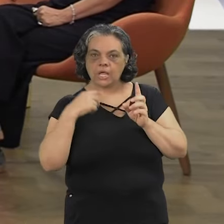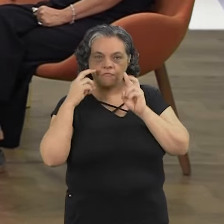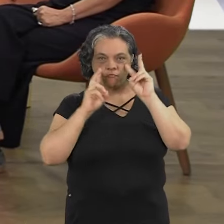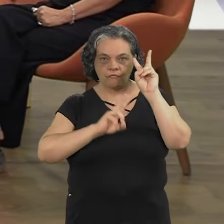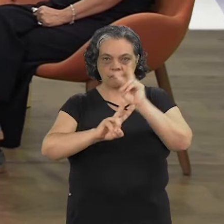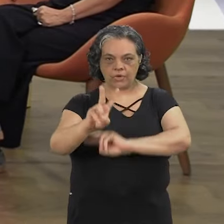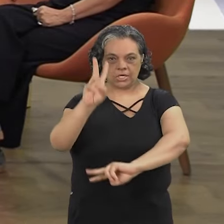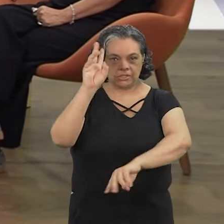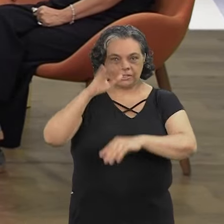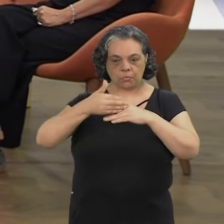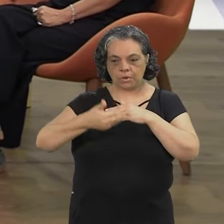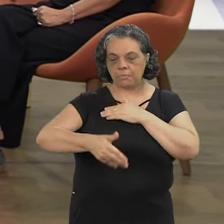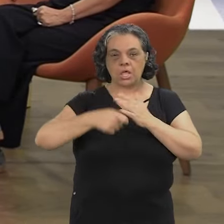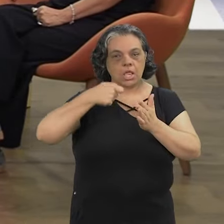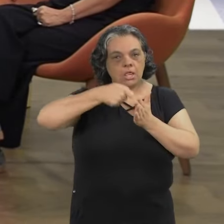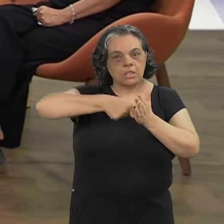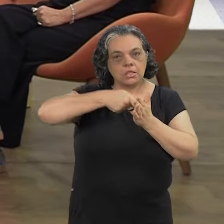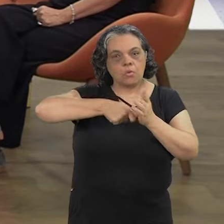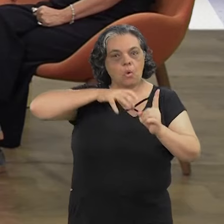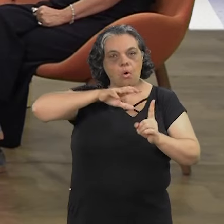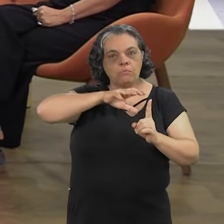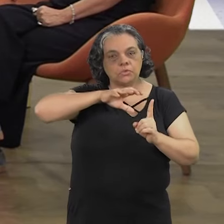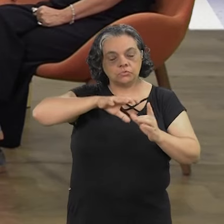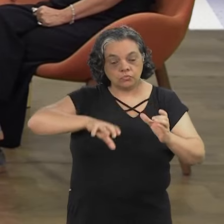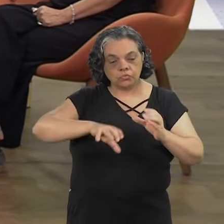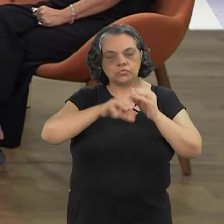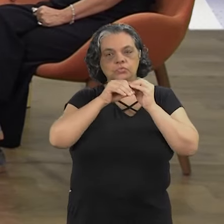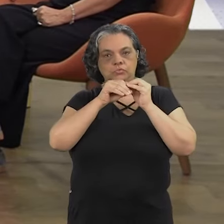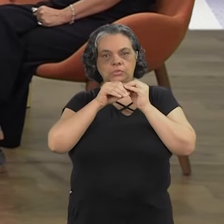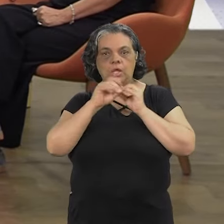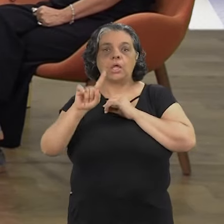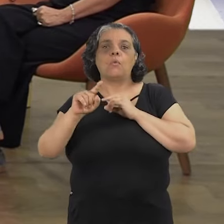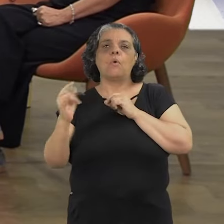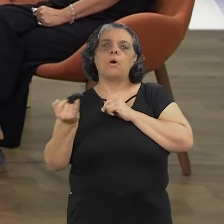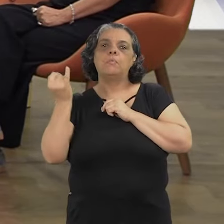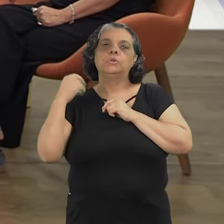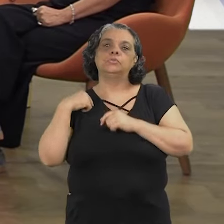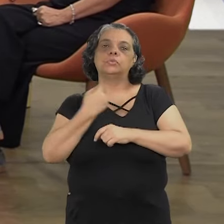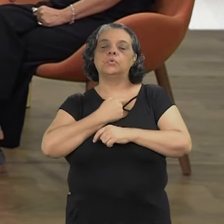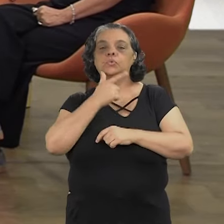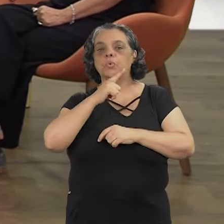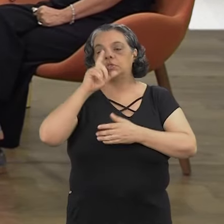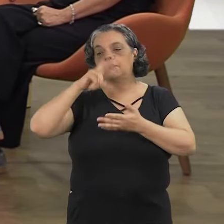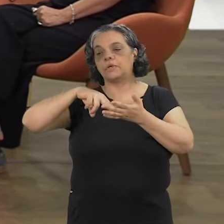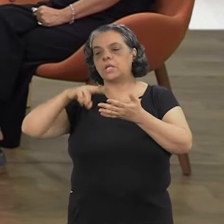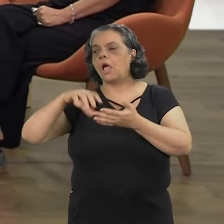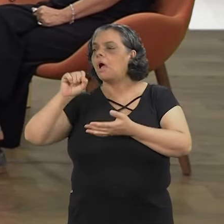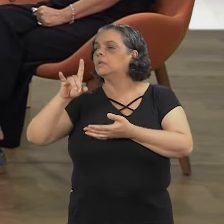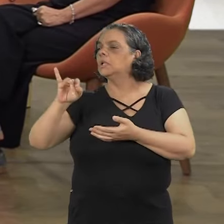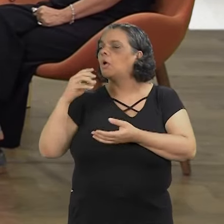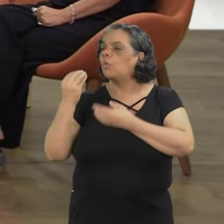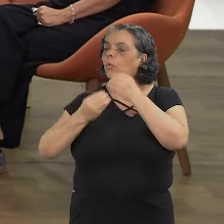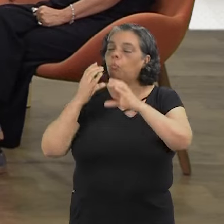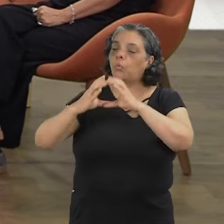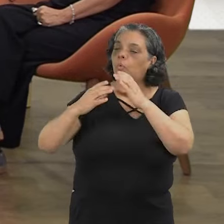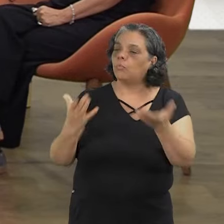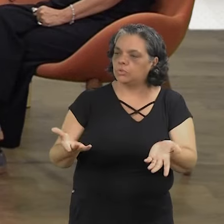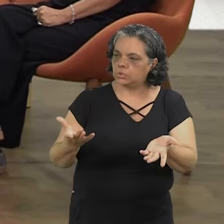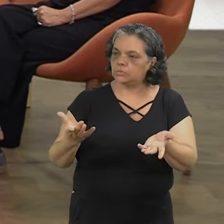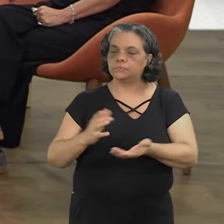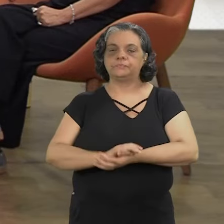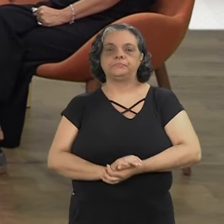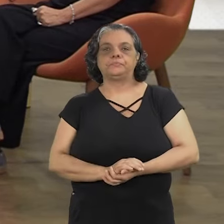que são matrizes de opressão que elas vão se juntando e falando sobre a importância da gente conseguir fazer as leituras Andrea você como comunicadora é